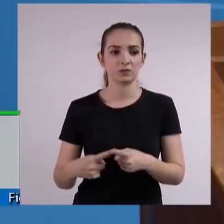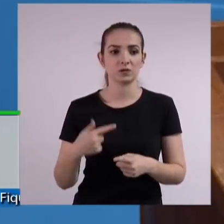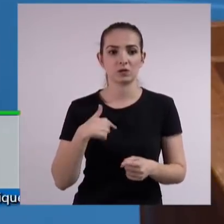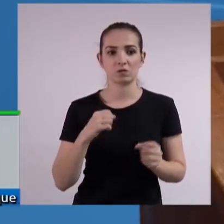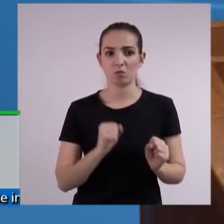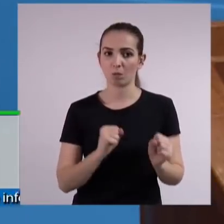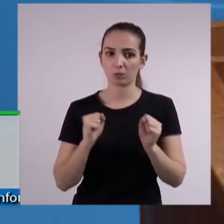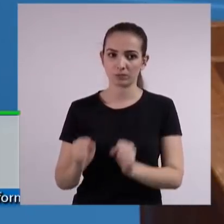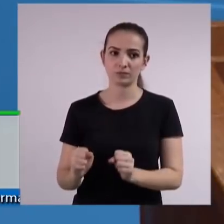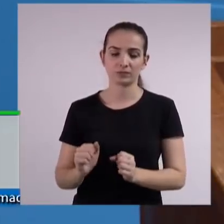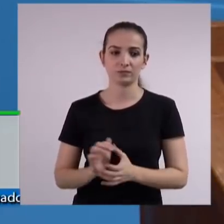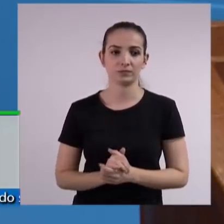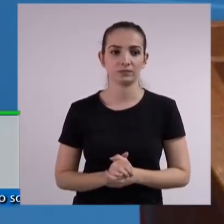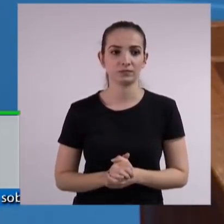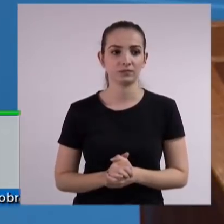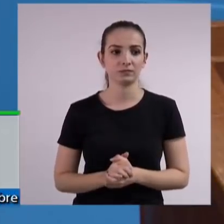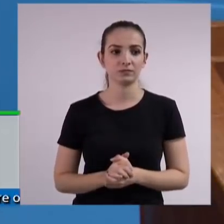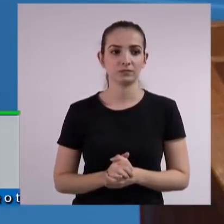poder